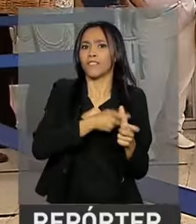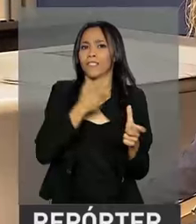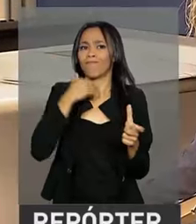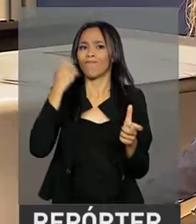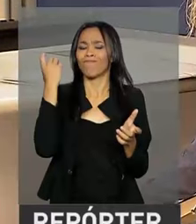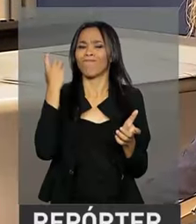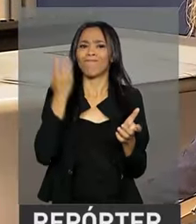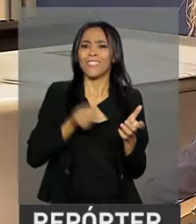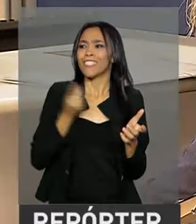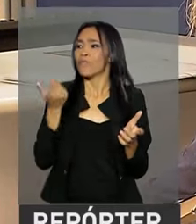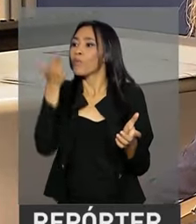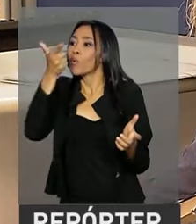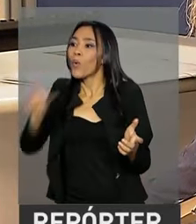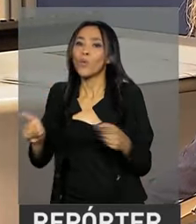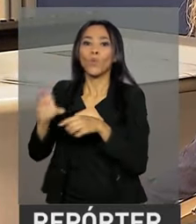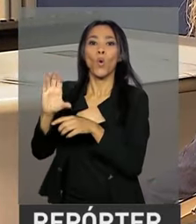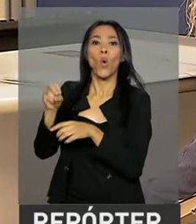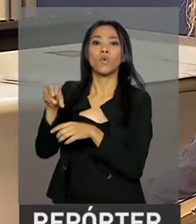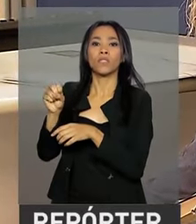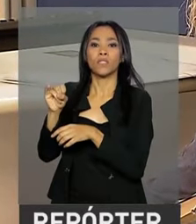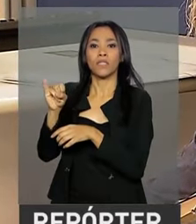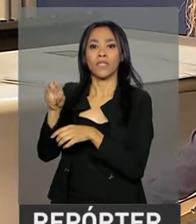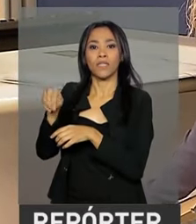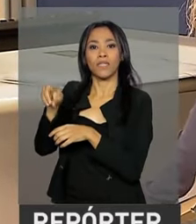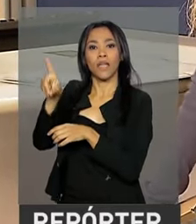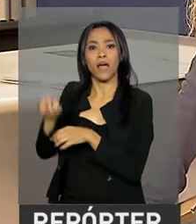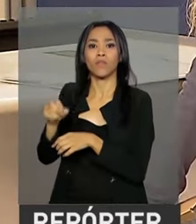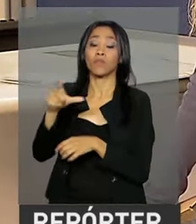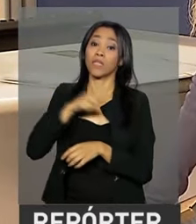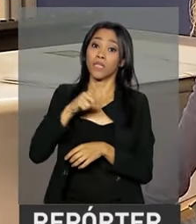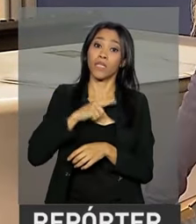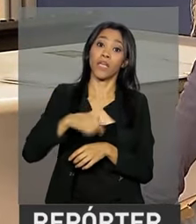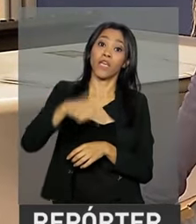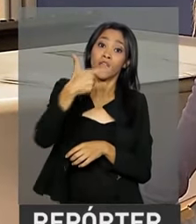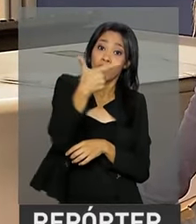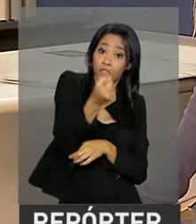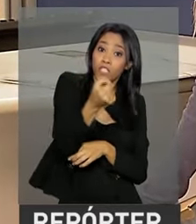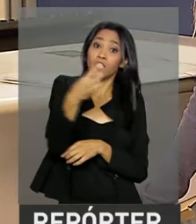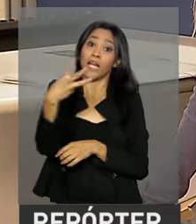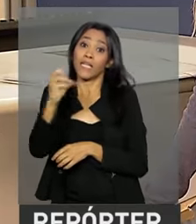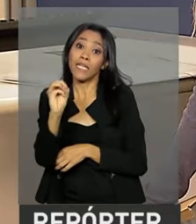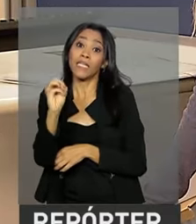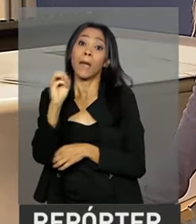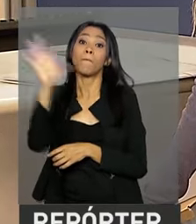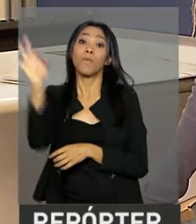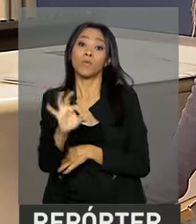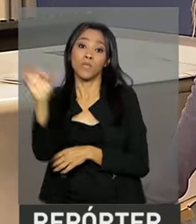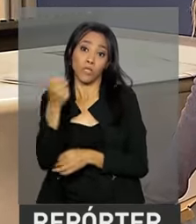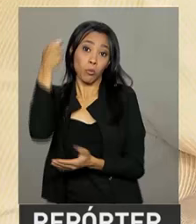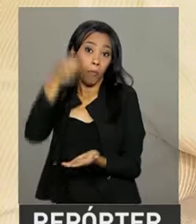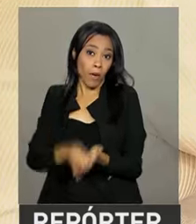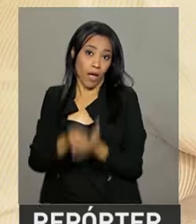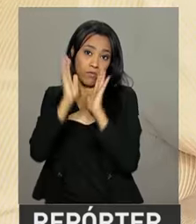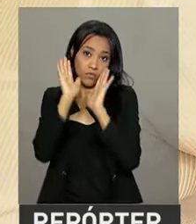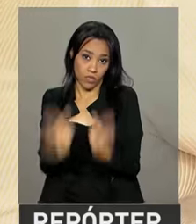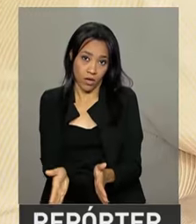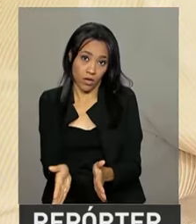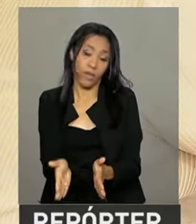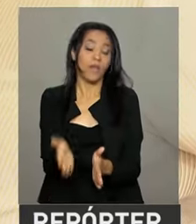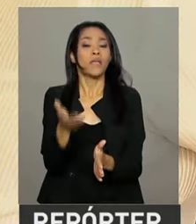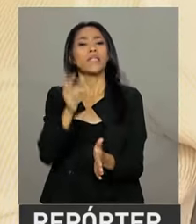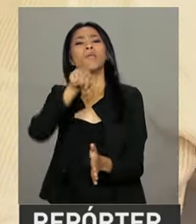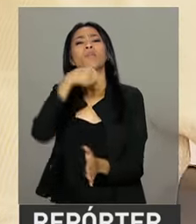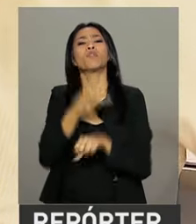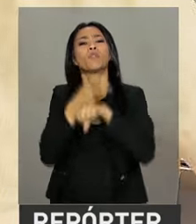é preciso ter no mínimo entre 20 e 30% do contrato já pago e o primeiro passo é se informar